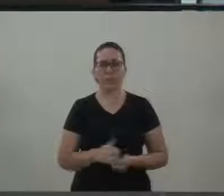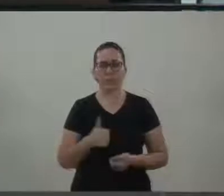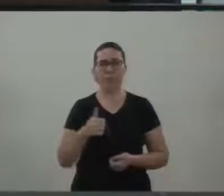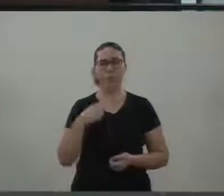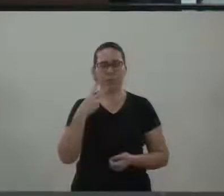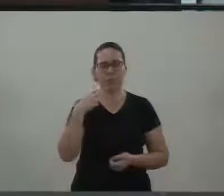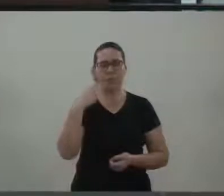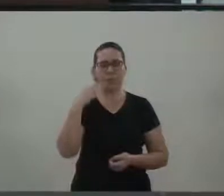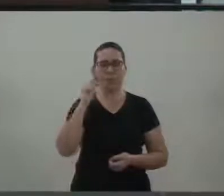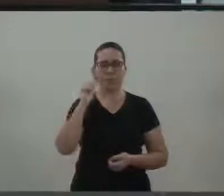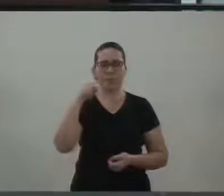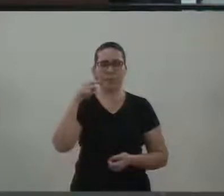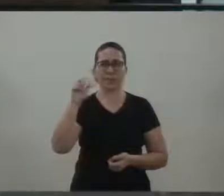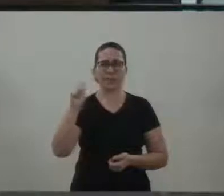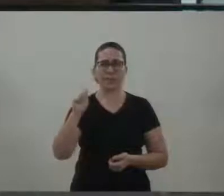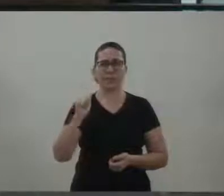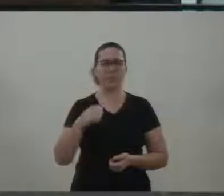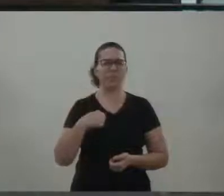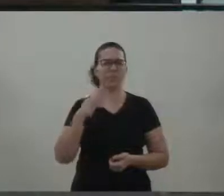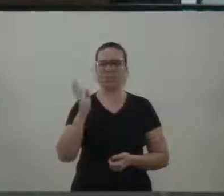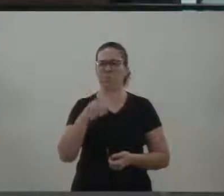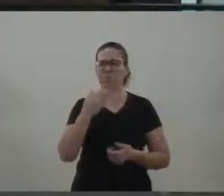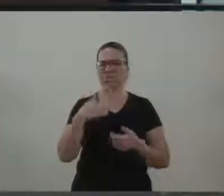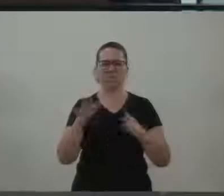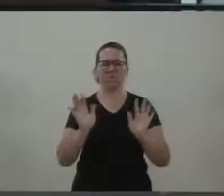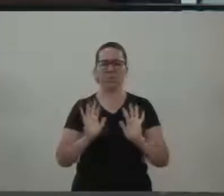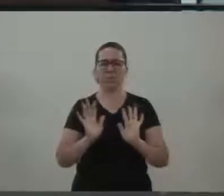Vereadora Ana Genesini. Dispenso.